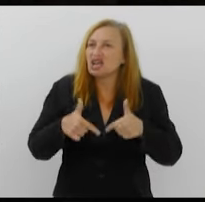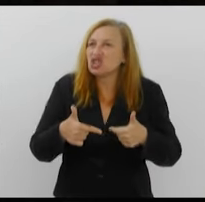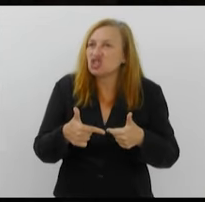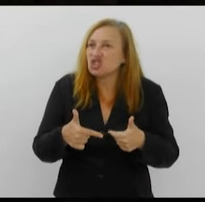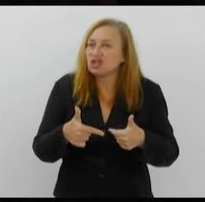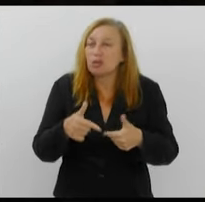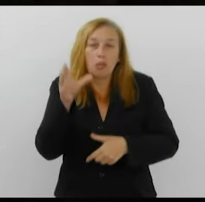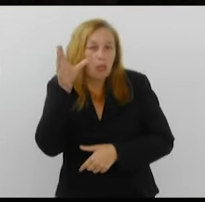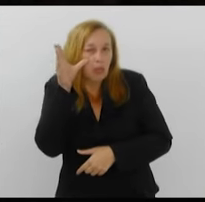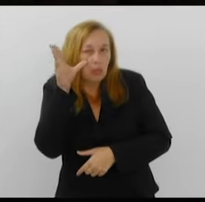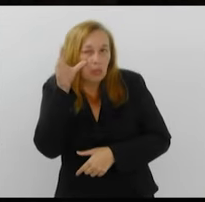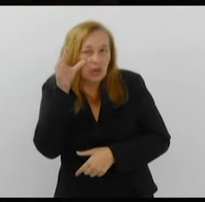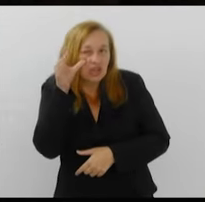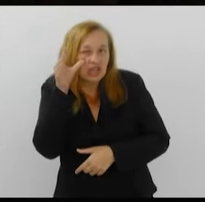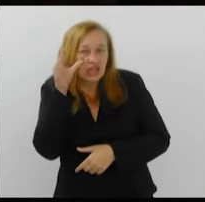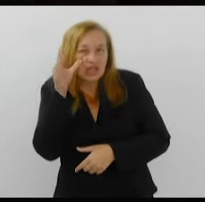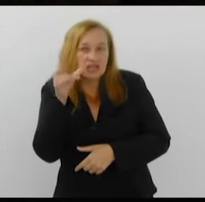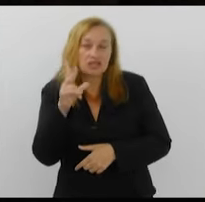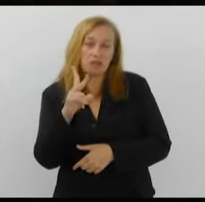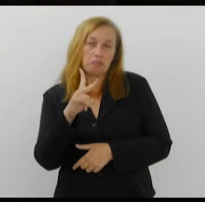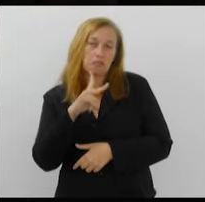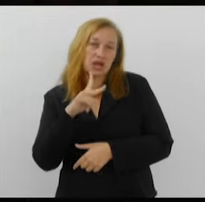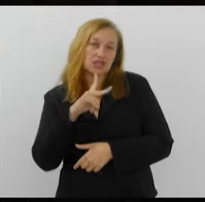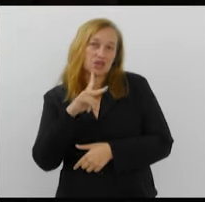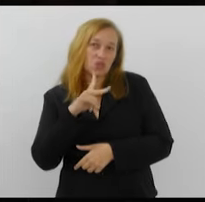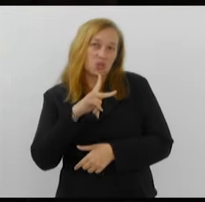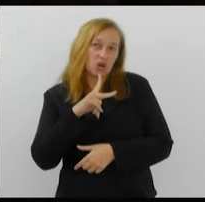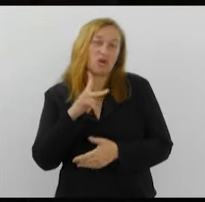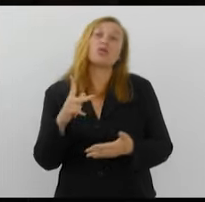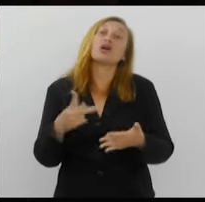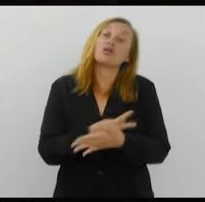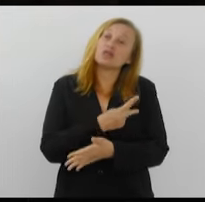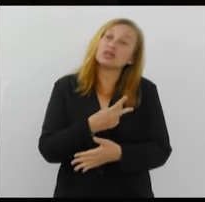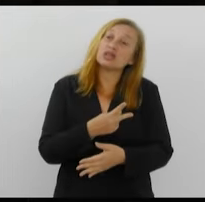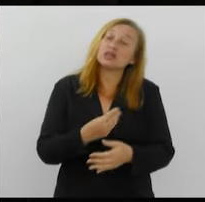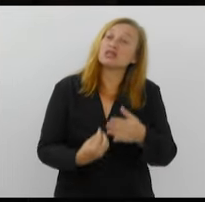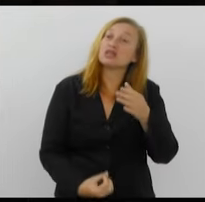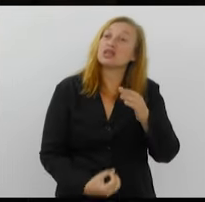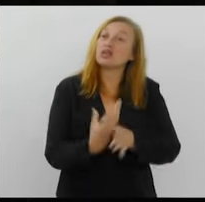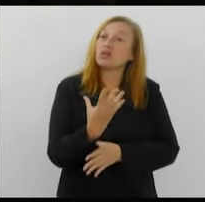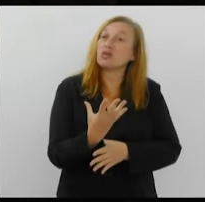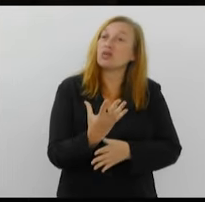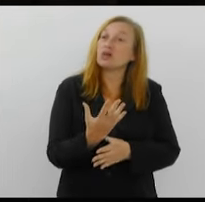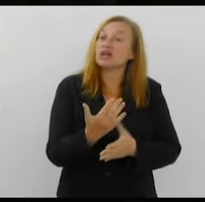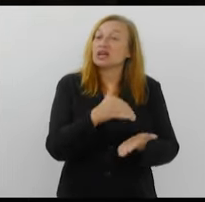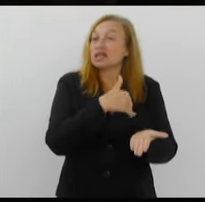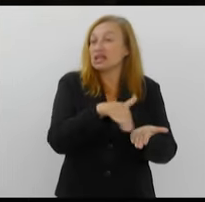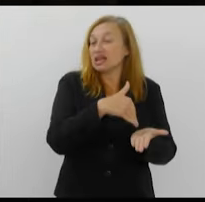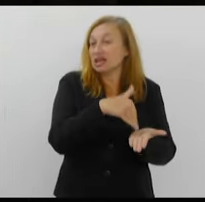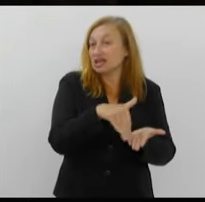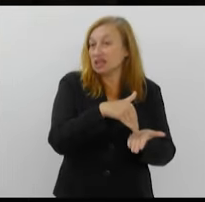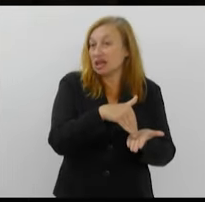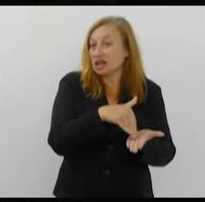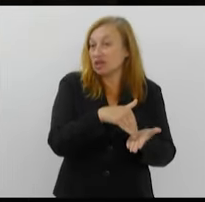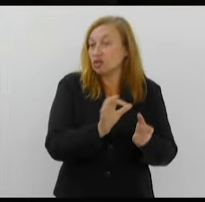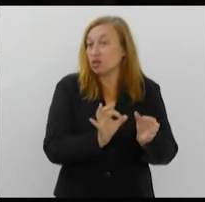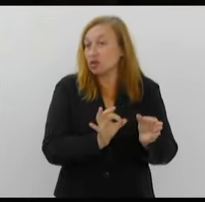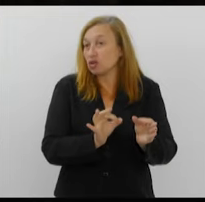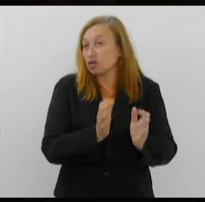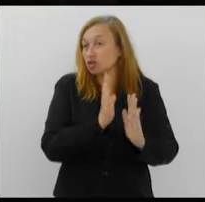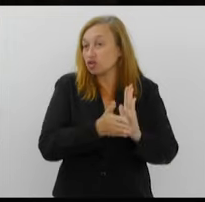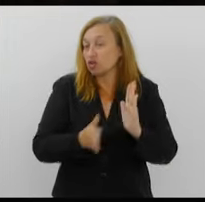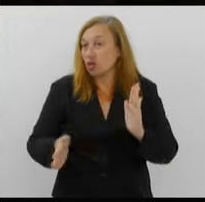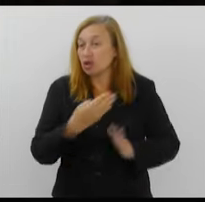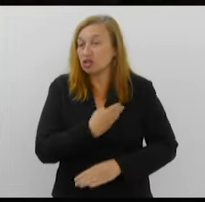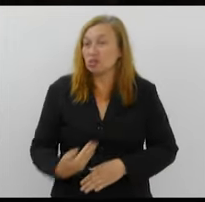um interesse individual. É o que acontece com o que montou na Secretaria de Ordem Pública o tal secretário que coloca meia dúzia de